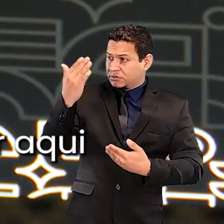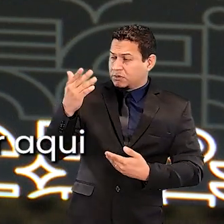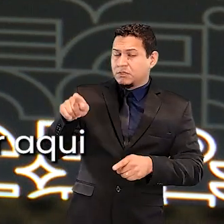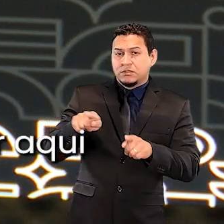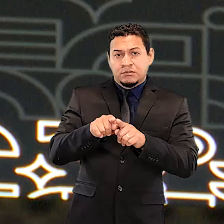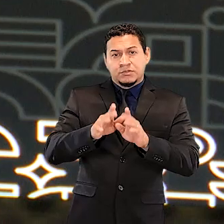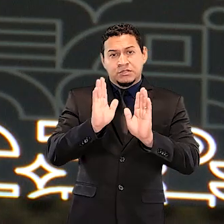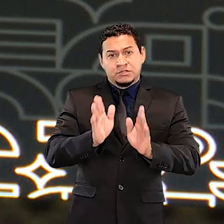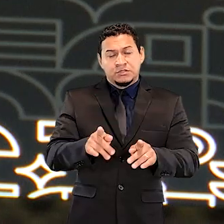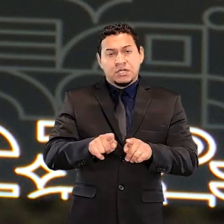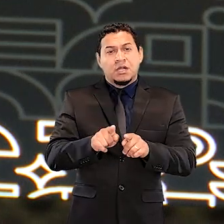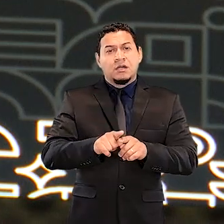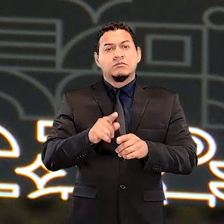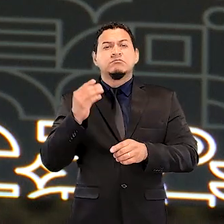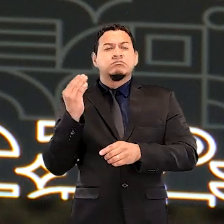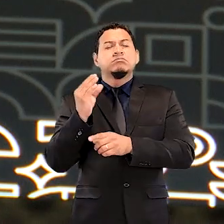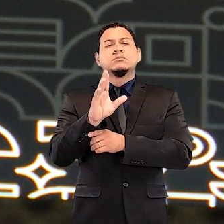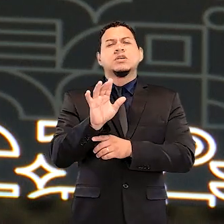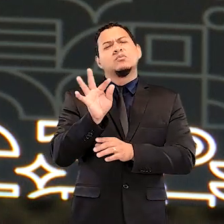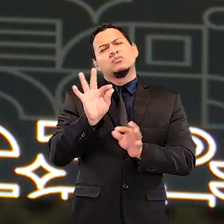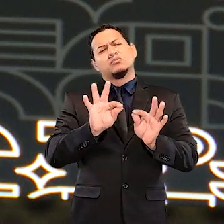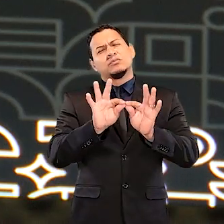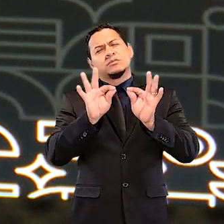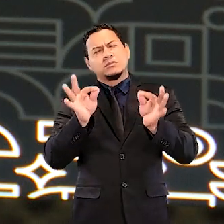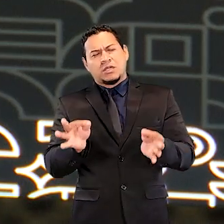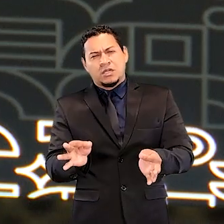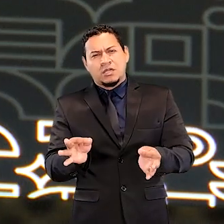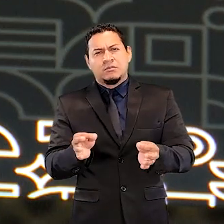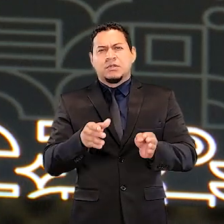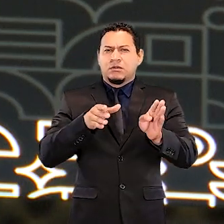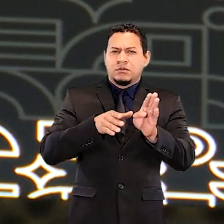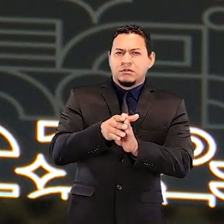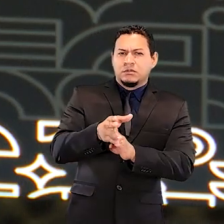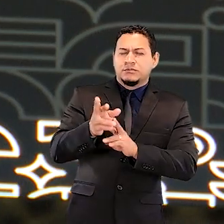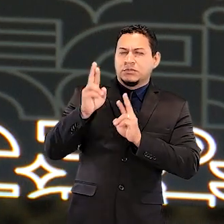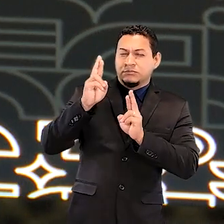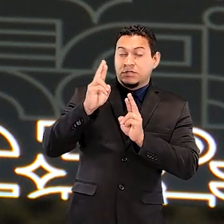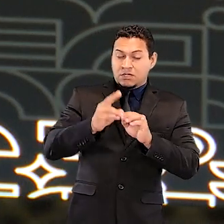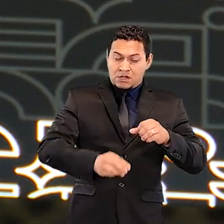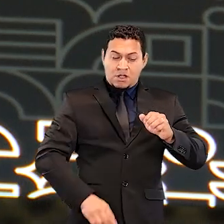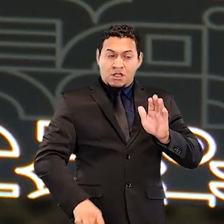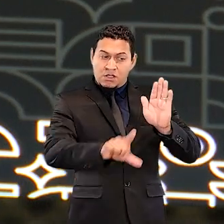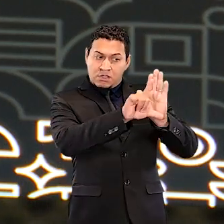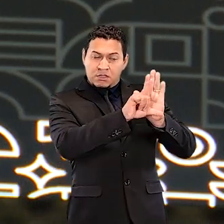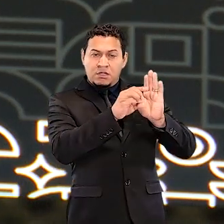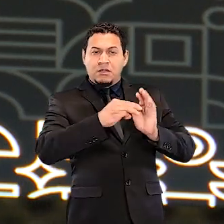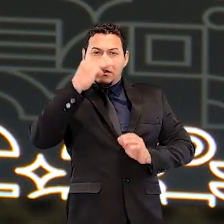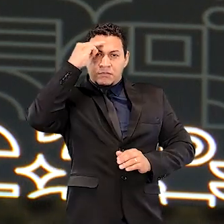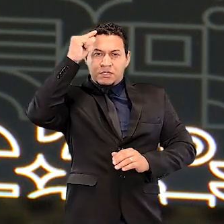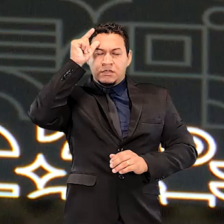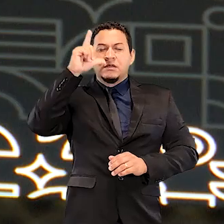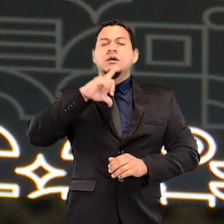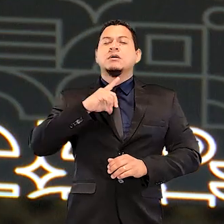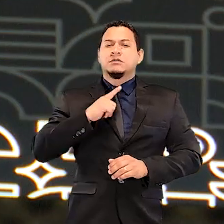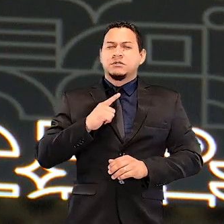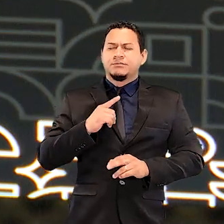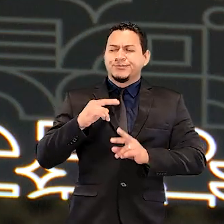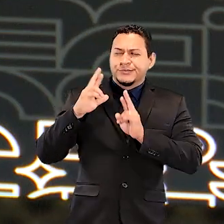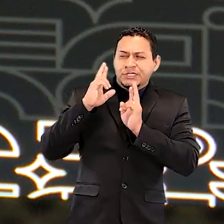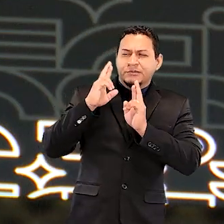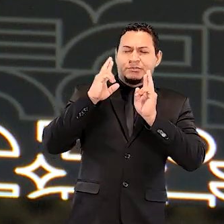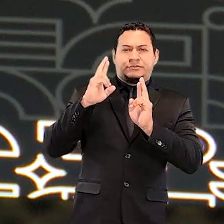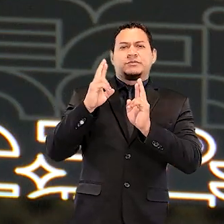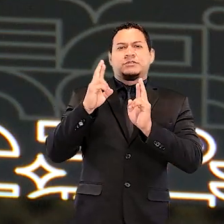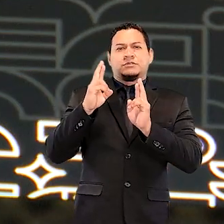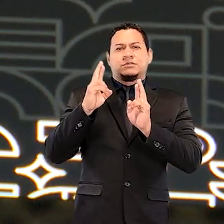deixar aqui, Érica, um recado, né, de esperança. A Maria da Penha, ela tem uma postura de esperança. Né? Ela